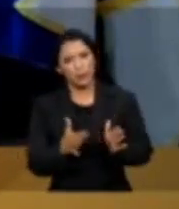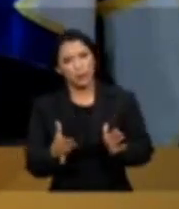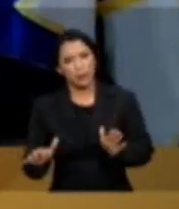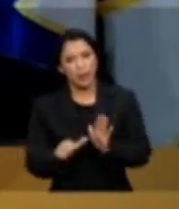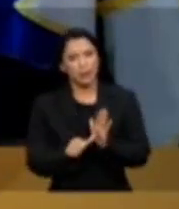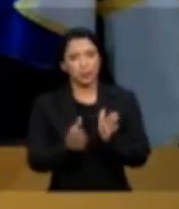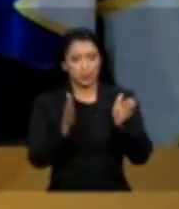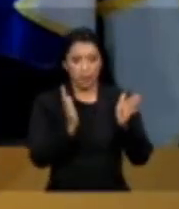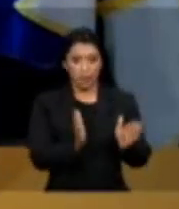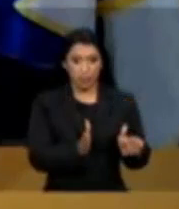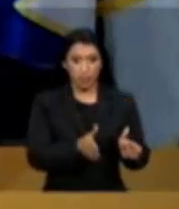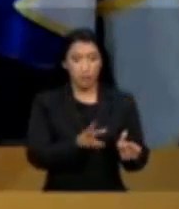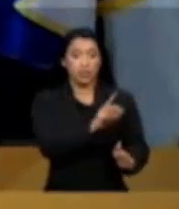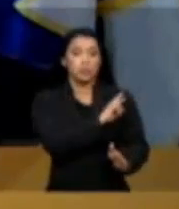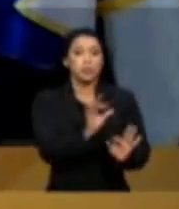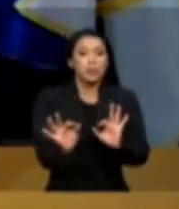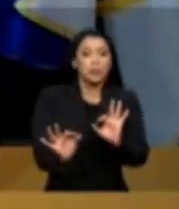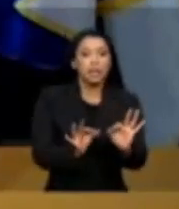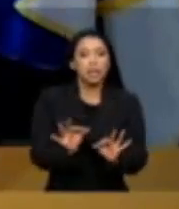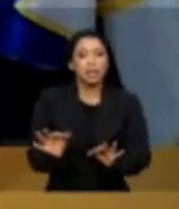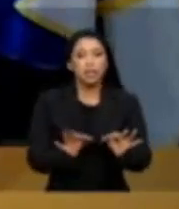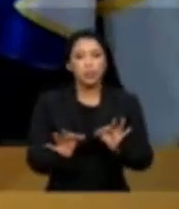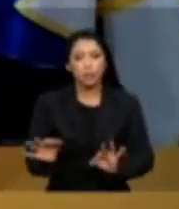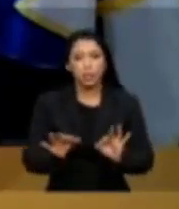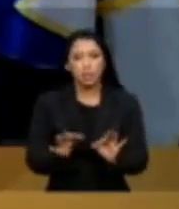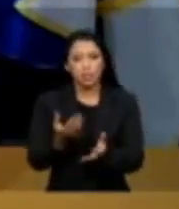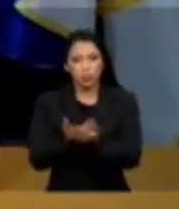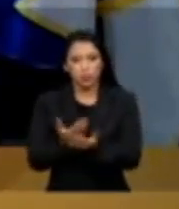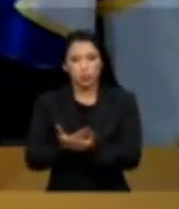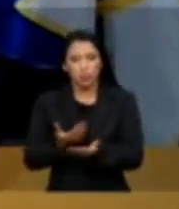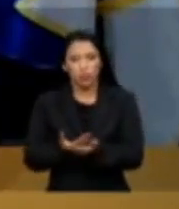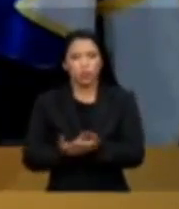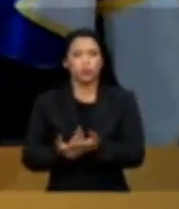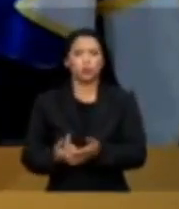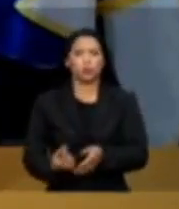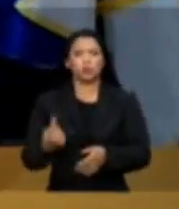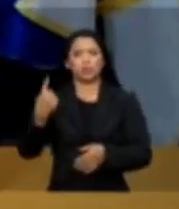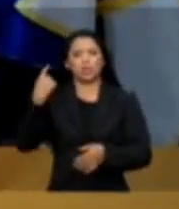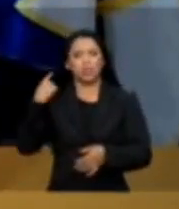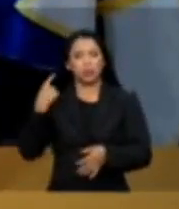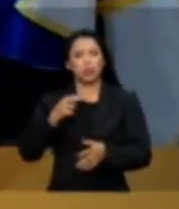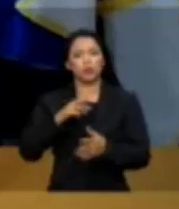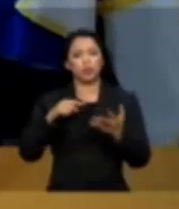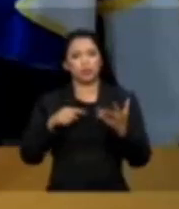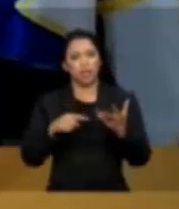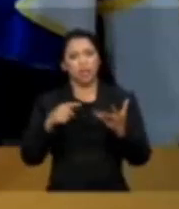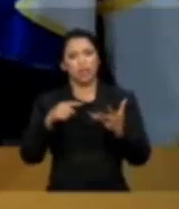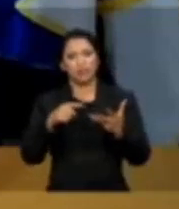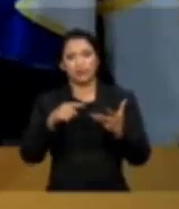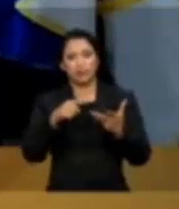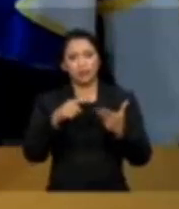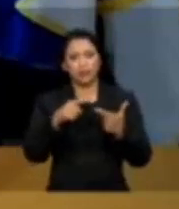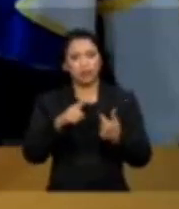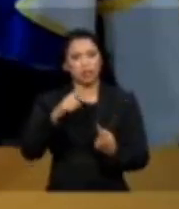primeira etapa é responsável pela elaboração de estudos antropológicos, ambientais, jurídicos,